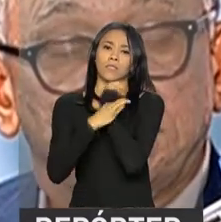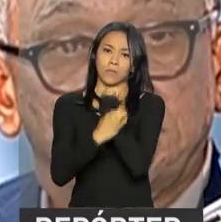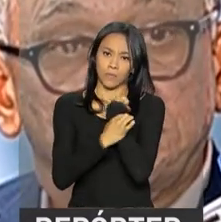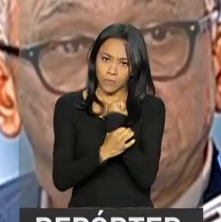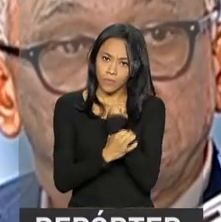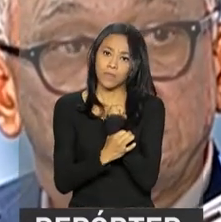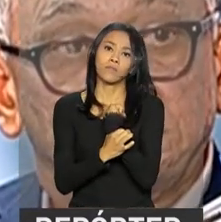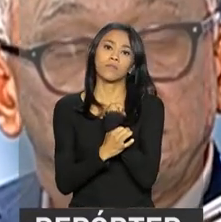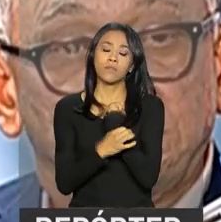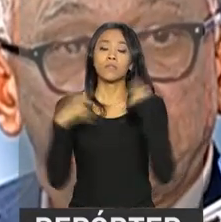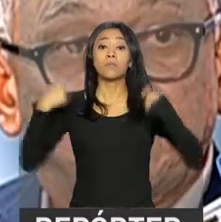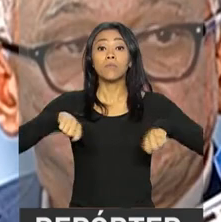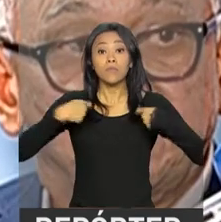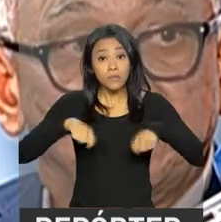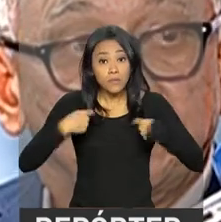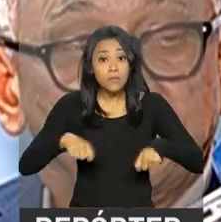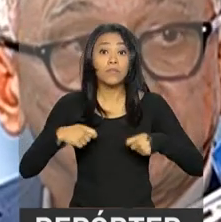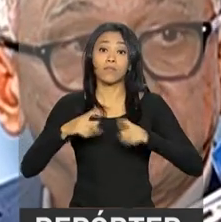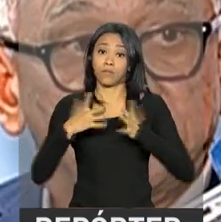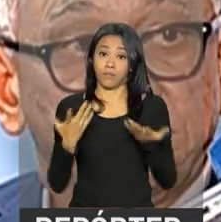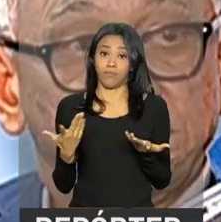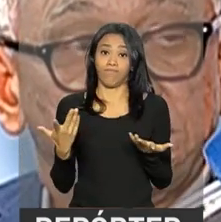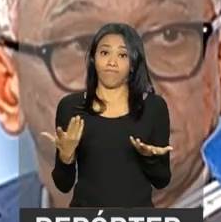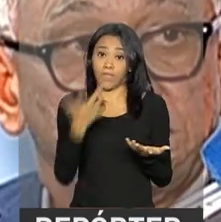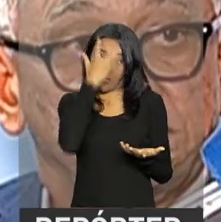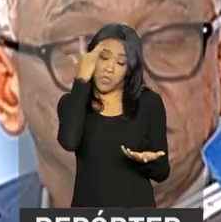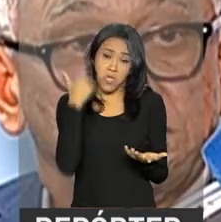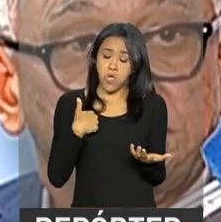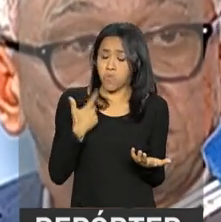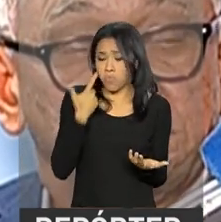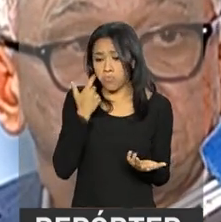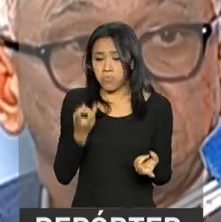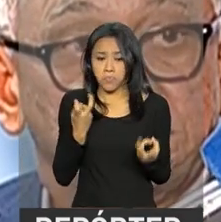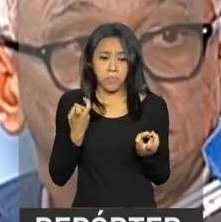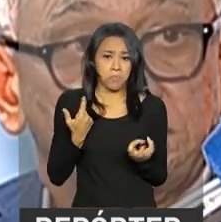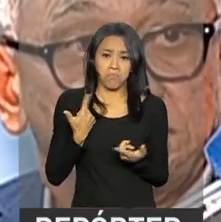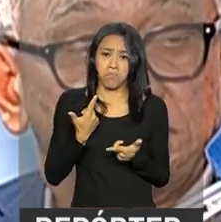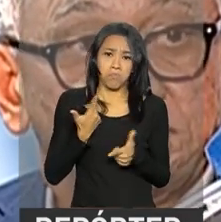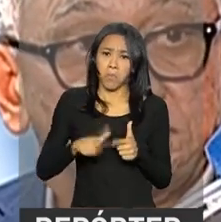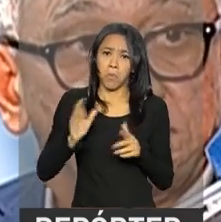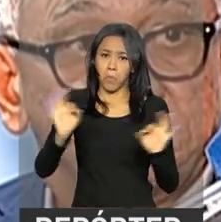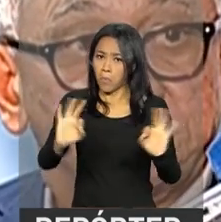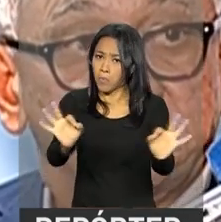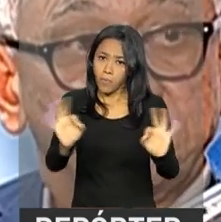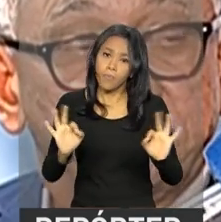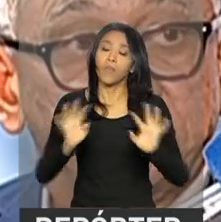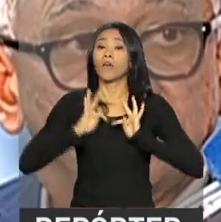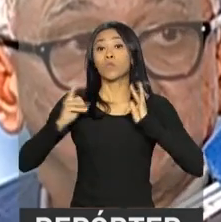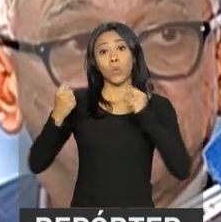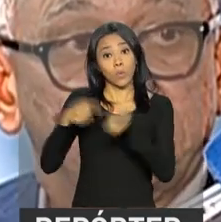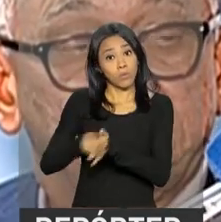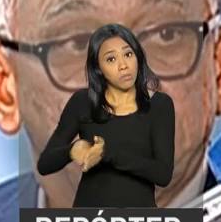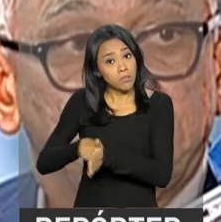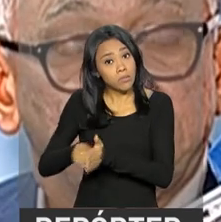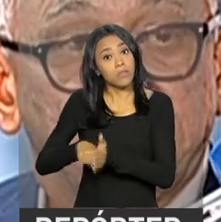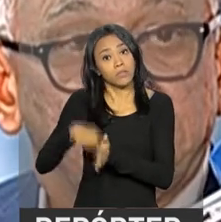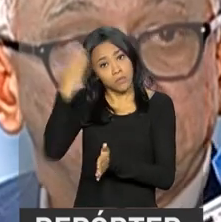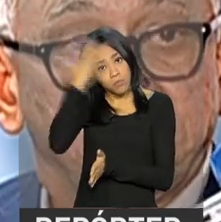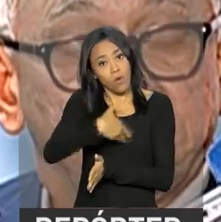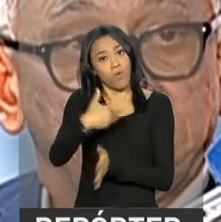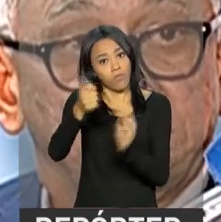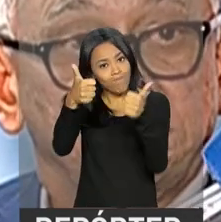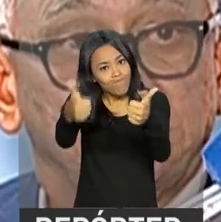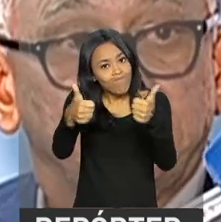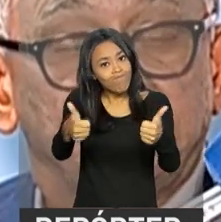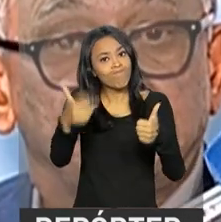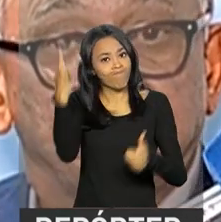ser segura para todos. Não vejo nenhuma questão quanto a isso, acho que todos os estudos provam isso, não houve